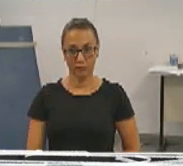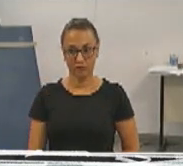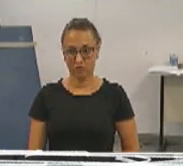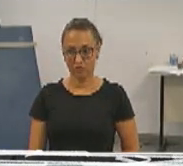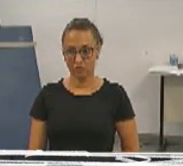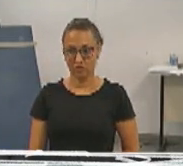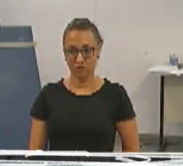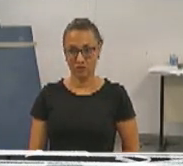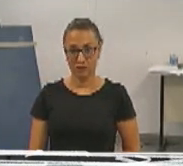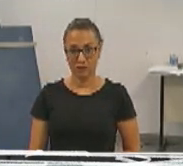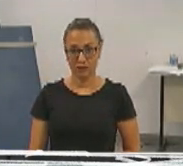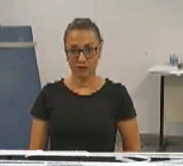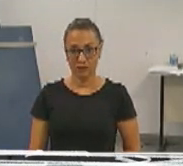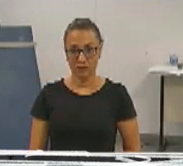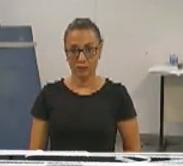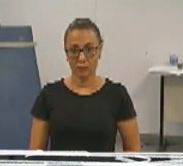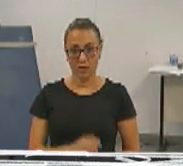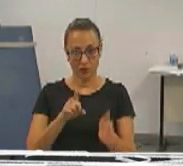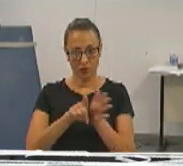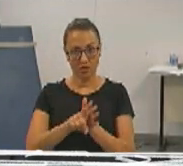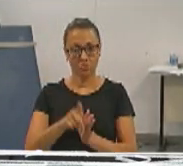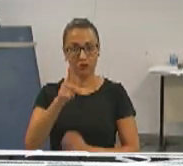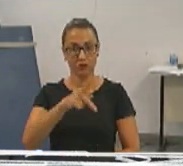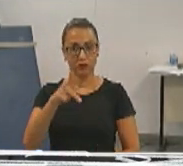Gostaria de fazer a pergunta para o professor Etienne.